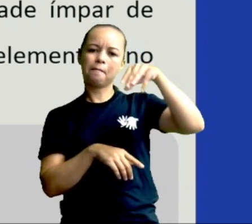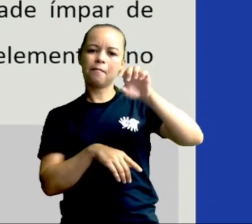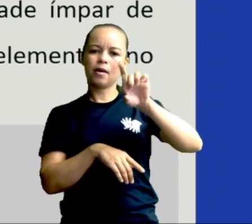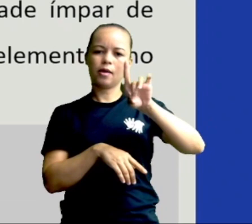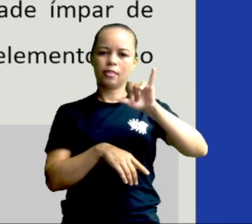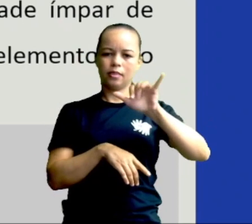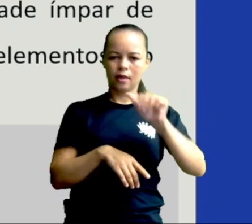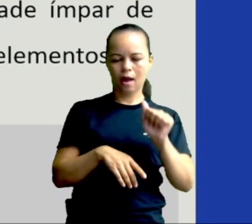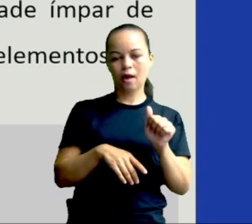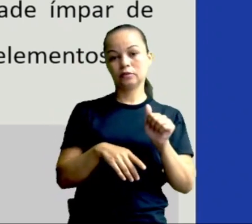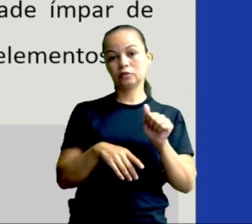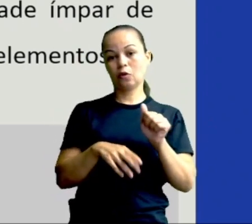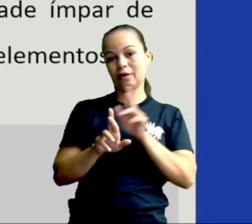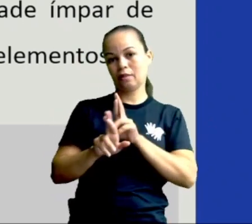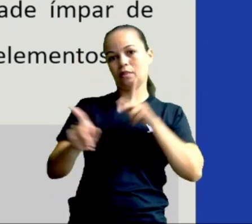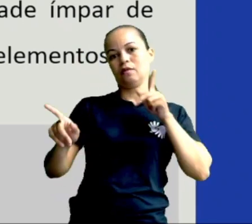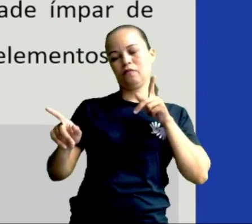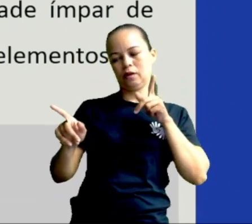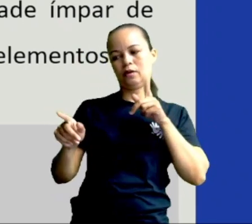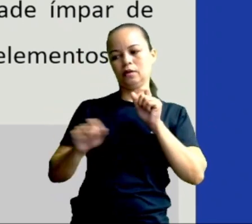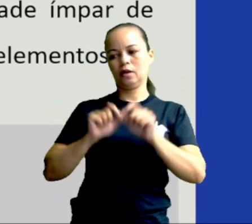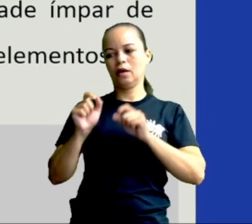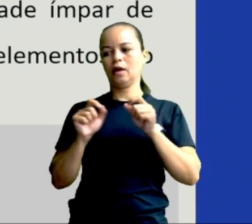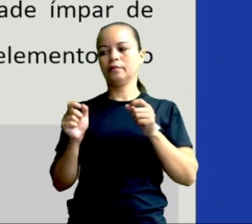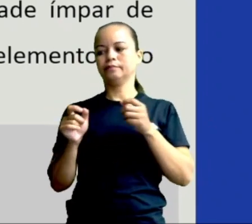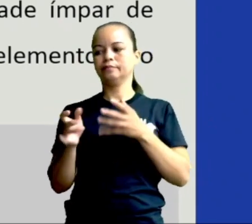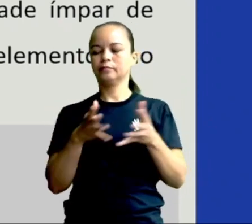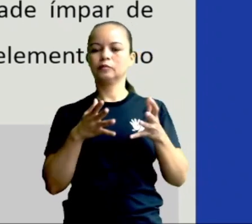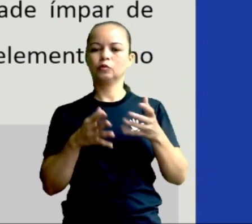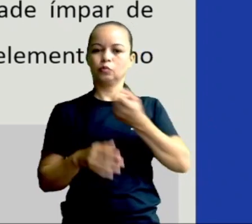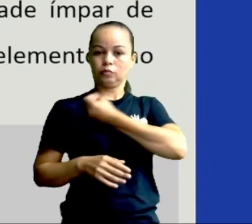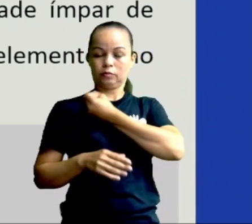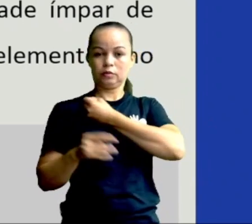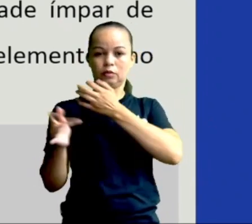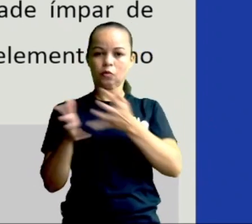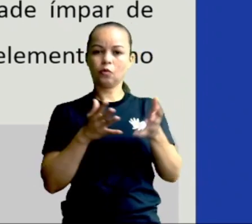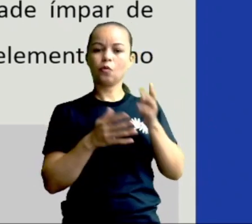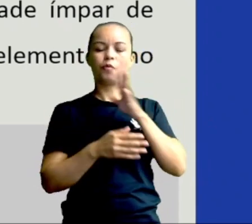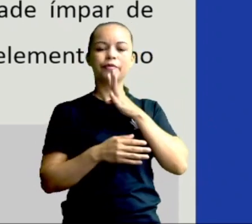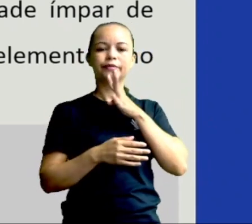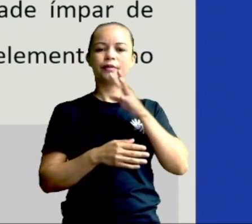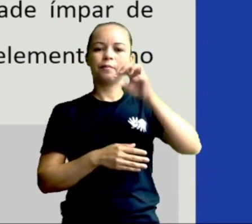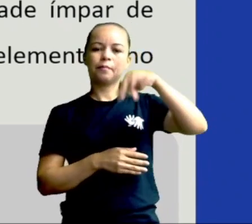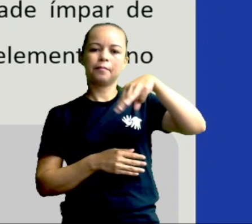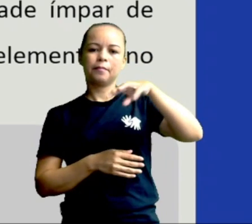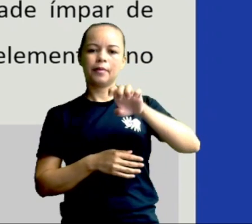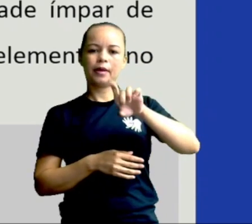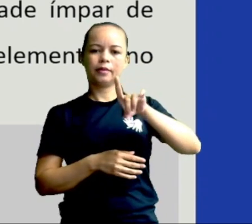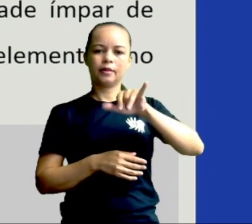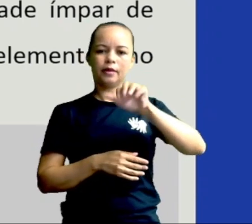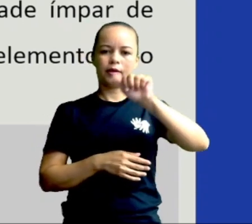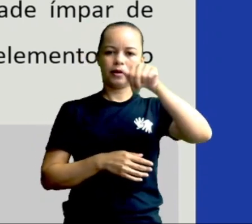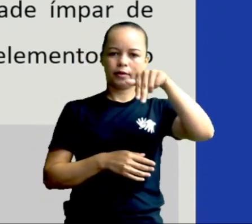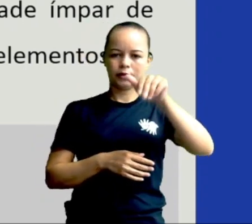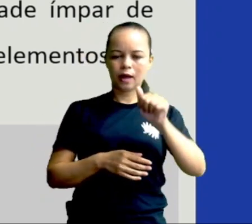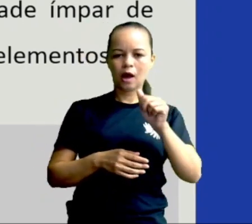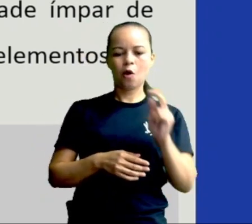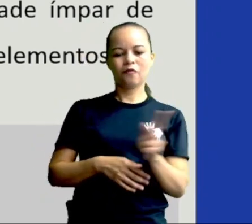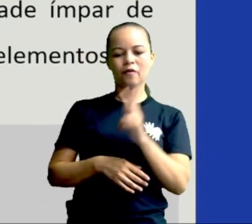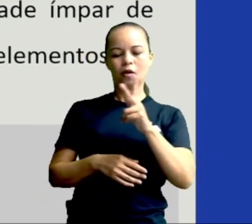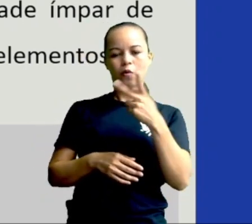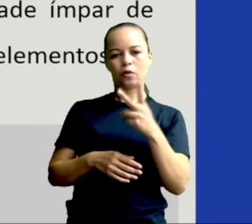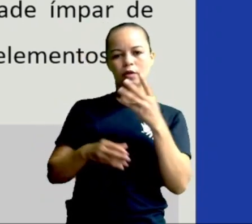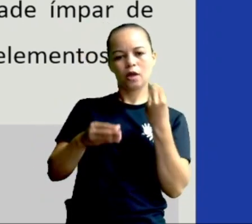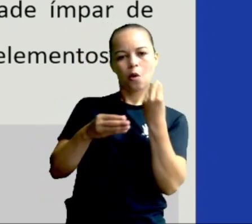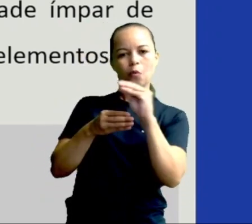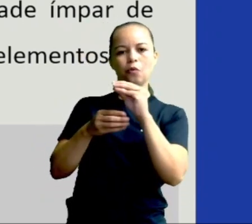forma diferente. Dado um conjunto numérico, conhecemos como mediana o valor que ocupa a posição central